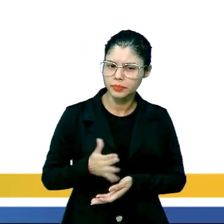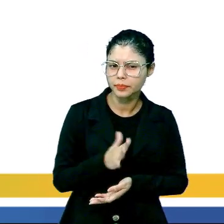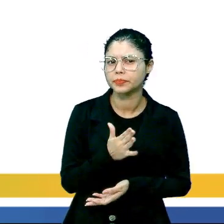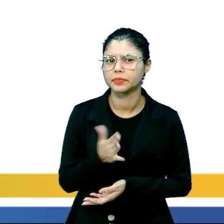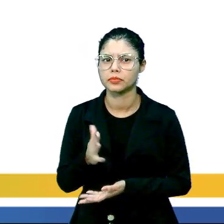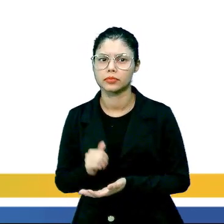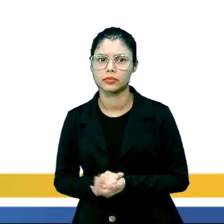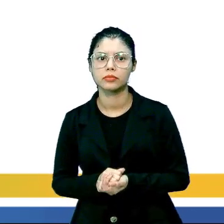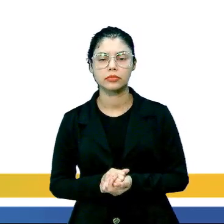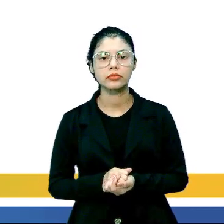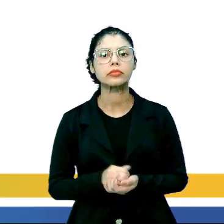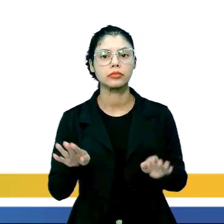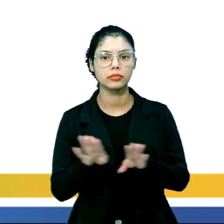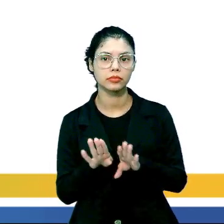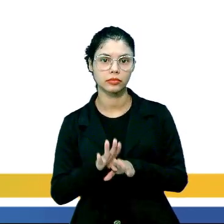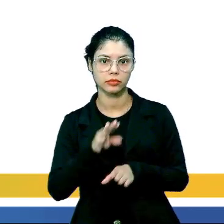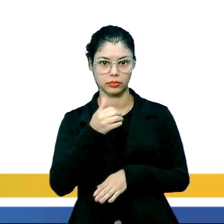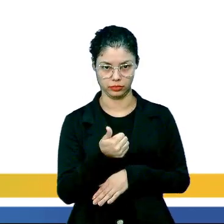entre